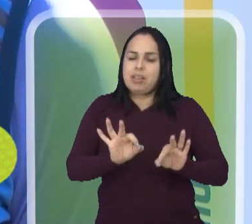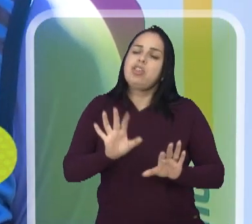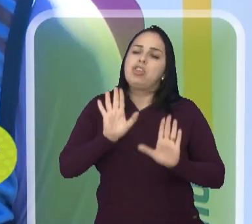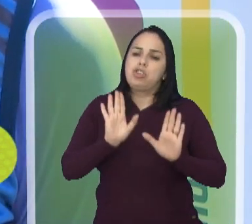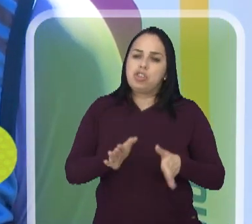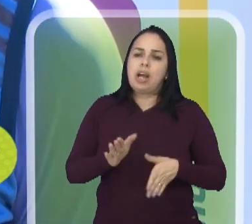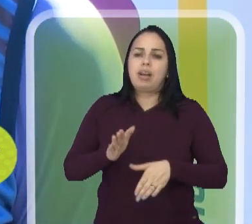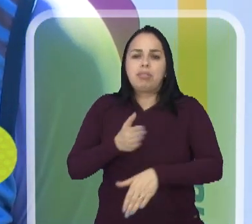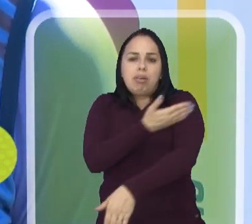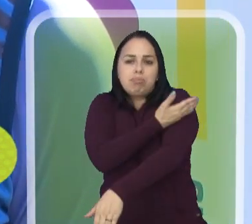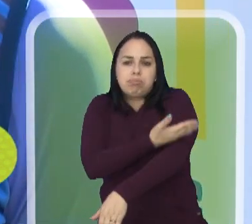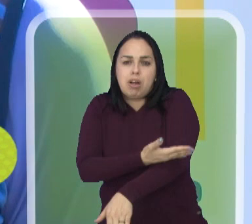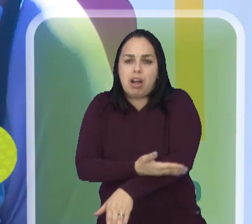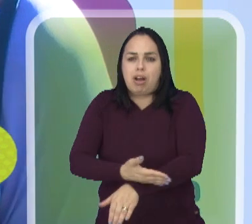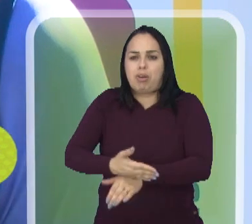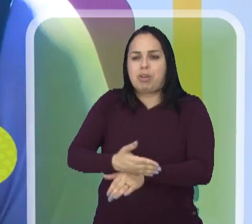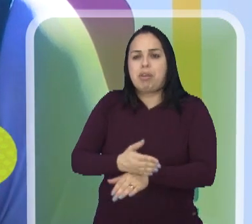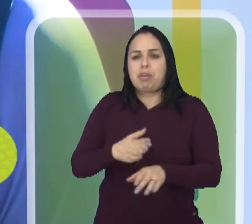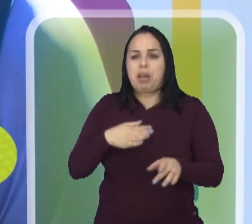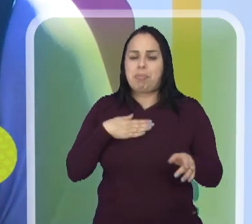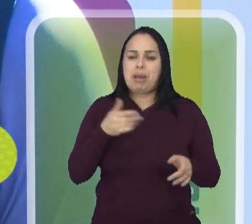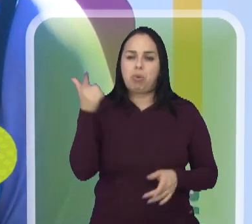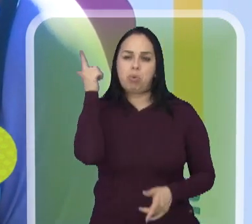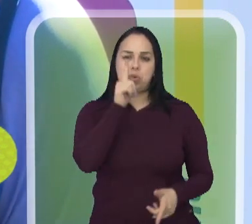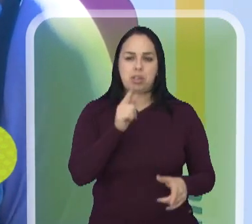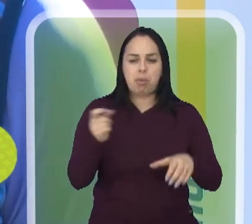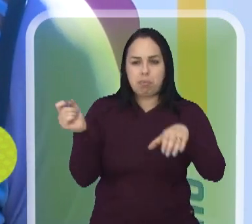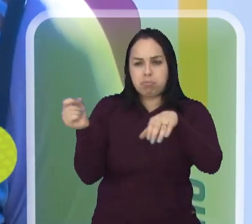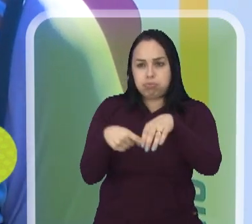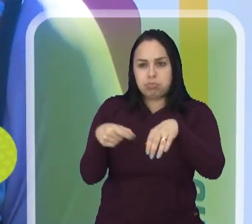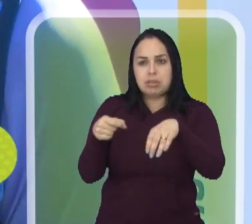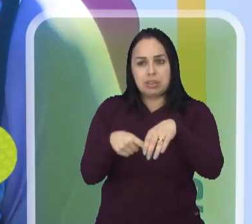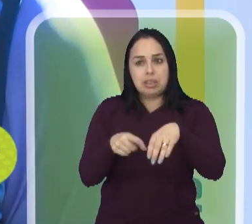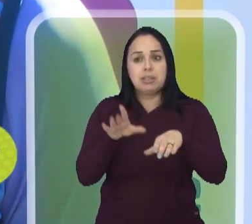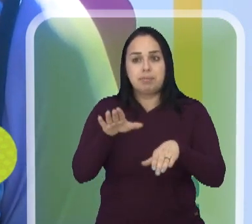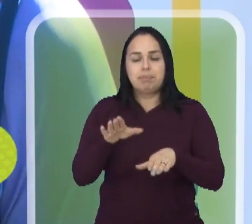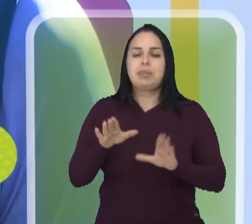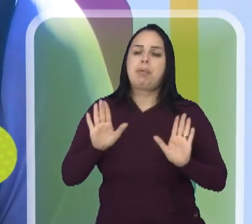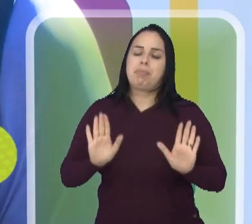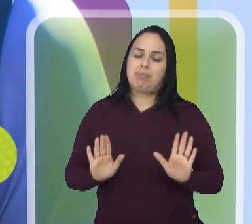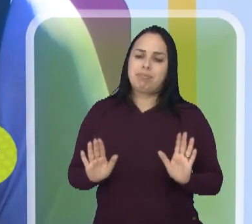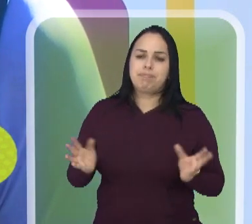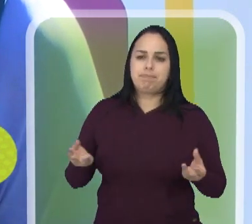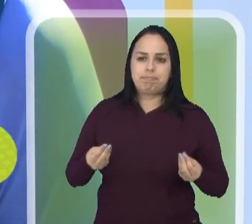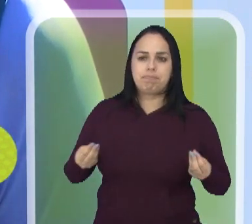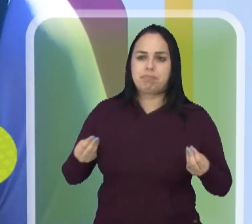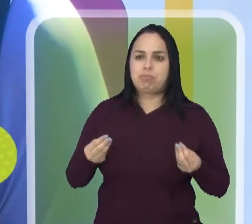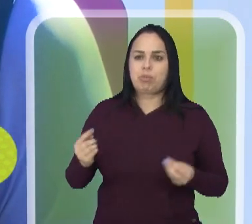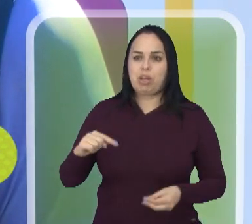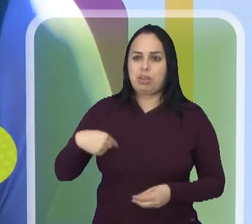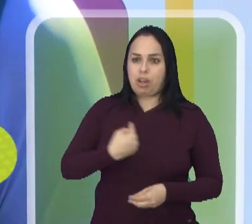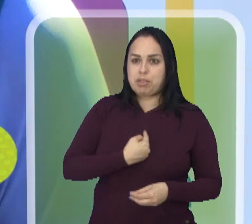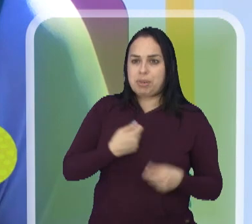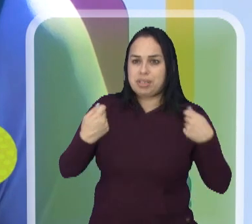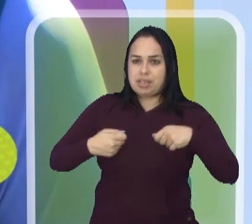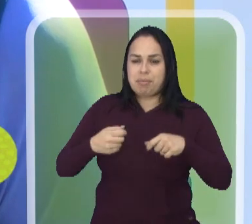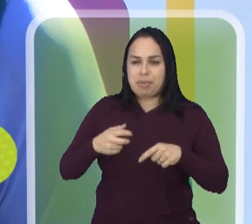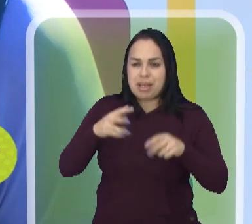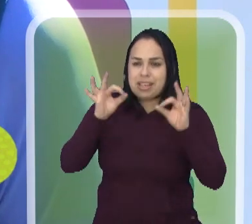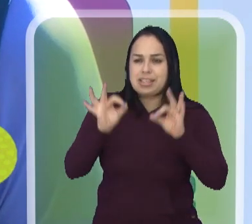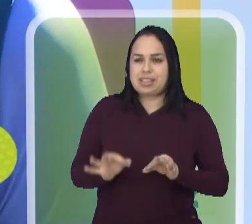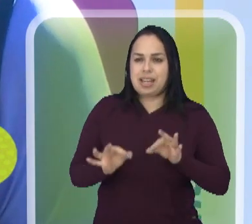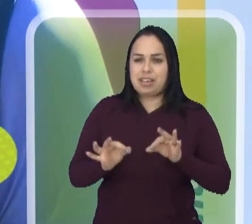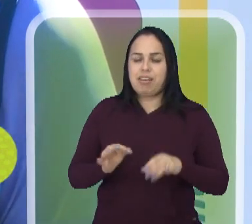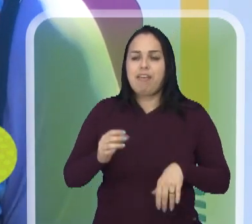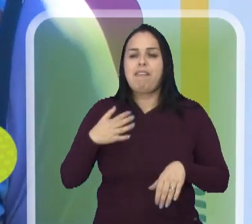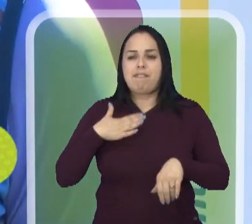campo, já conseguiu ser mais efetivo na hora de fazer os gols no ataque. Então acho que é isso que a gente tem que acertar nesse próximo jogo,